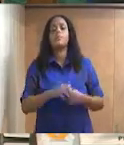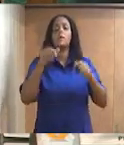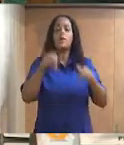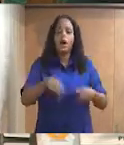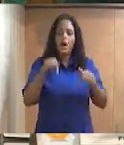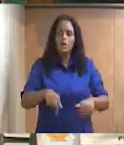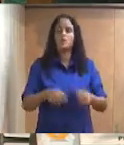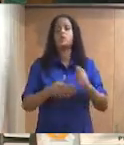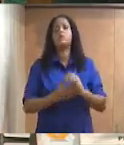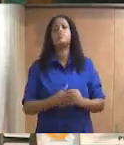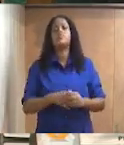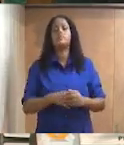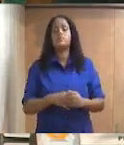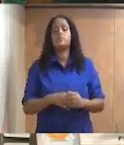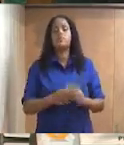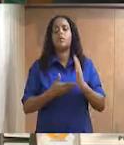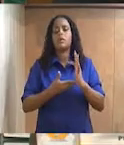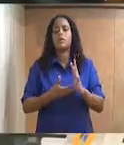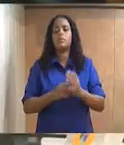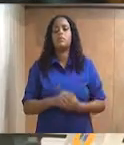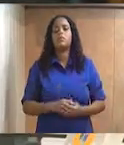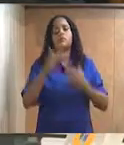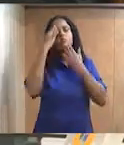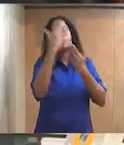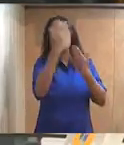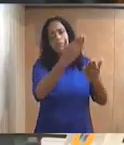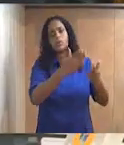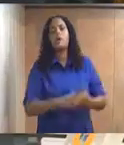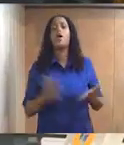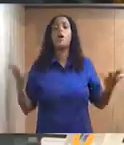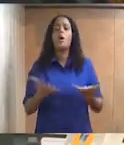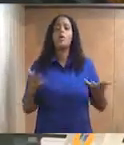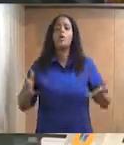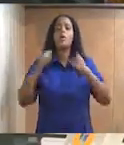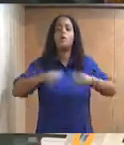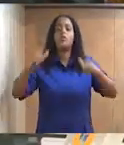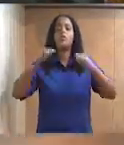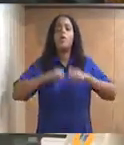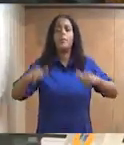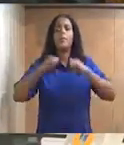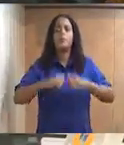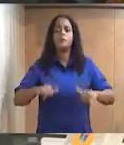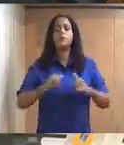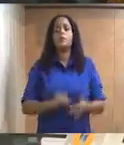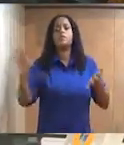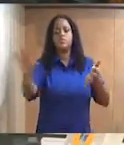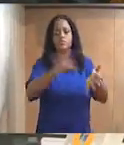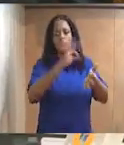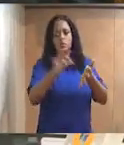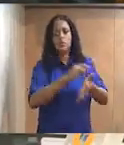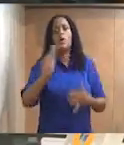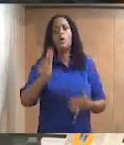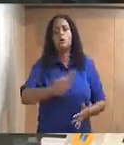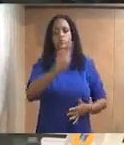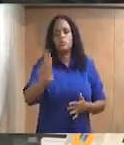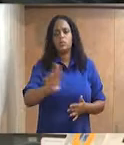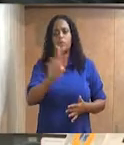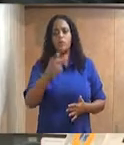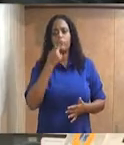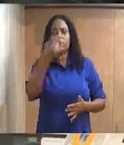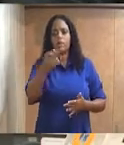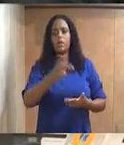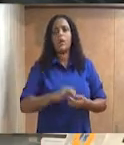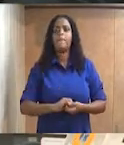Casa Legislativa. Muito obrigado, vereador. Nesse momento, informo a todos que as inscrições estão abertas para quem quiser fazer uso da palavra.